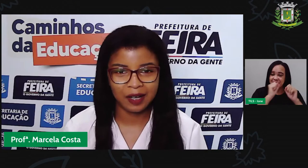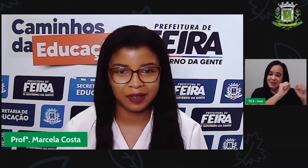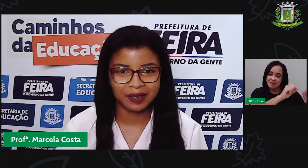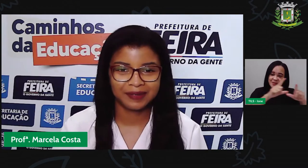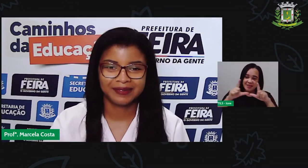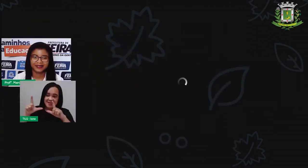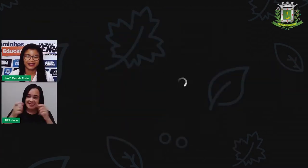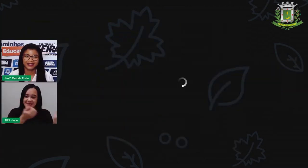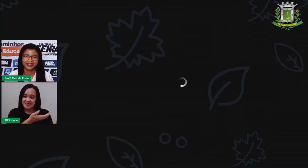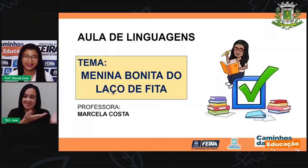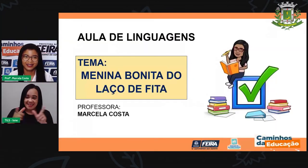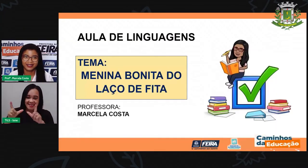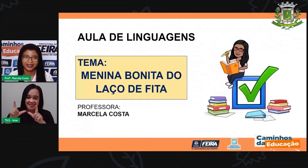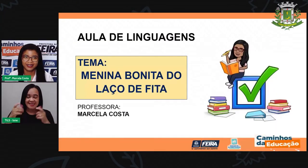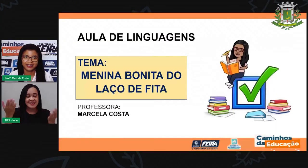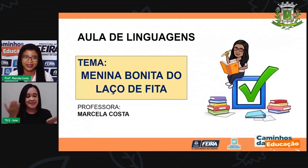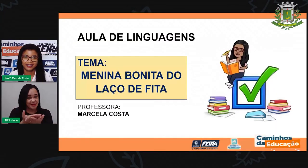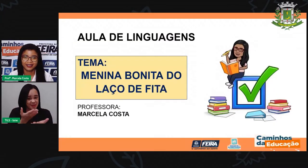para essa aula.